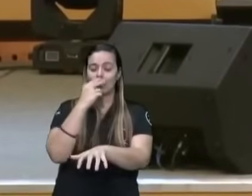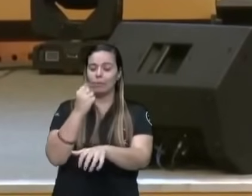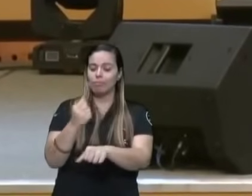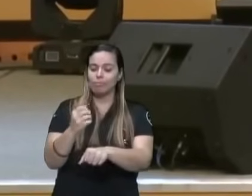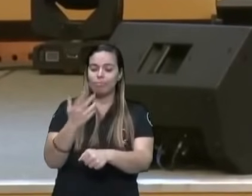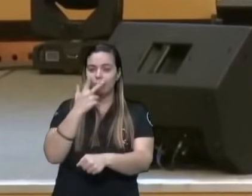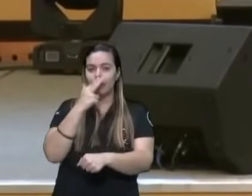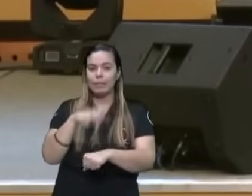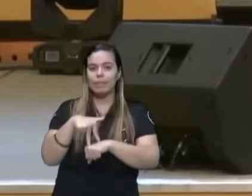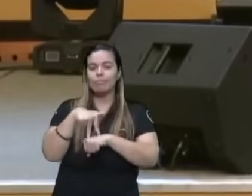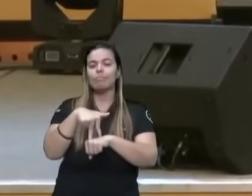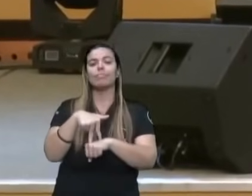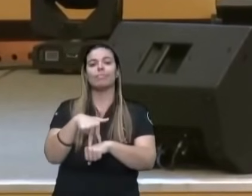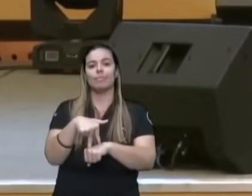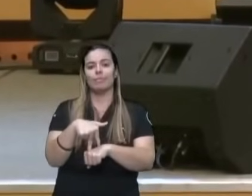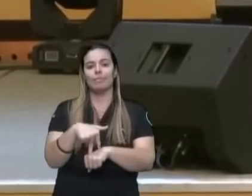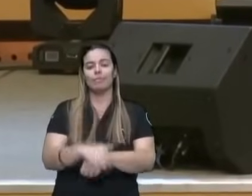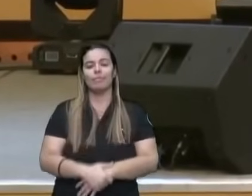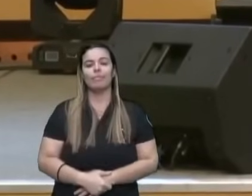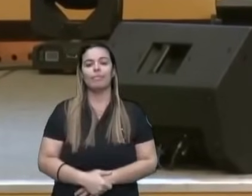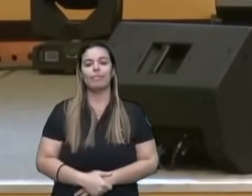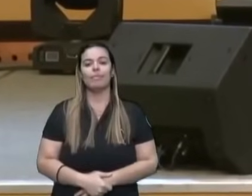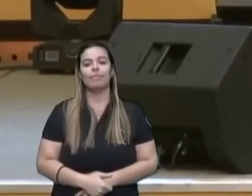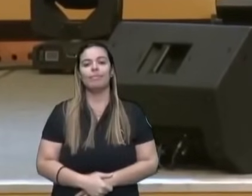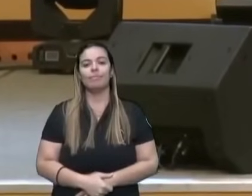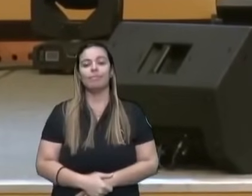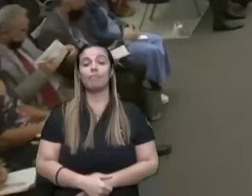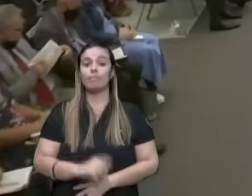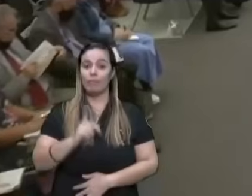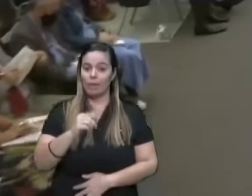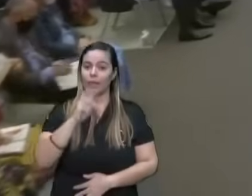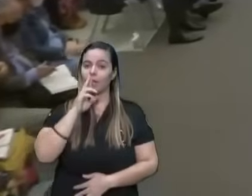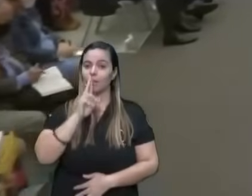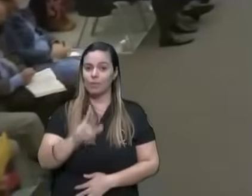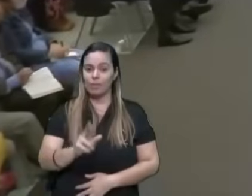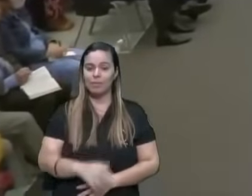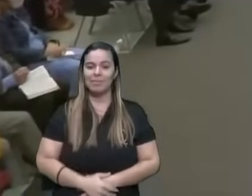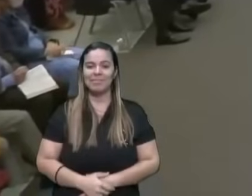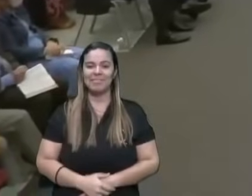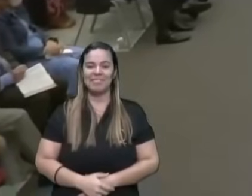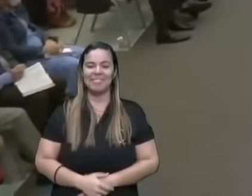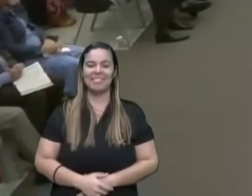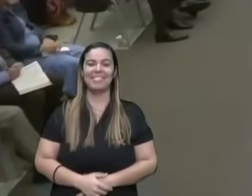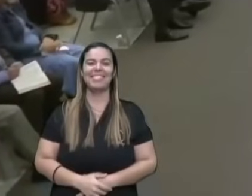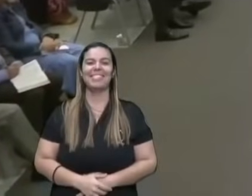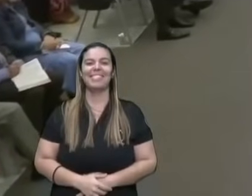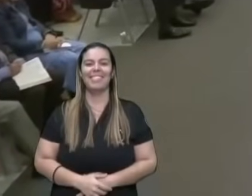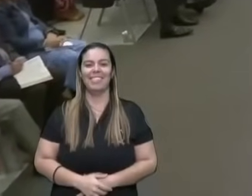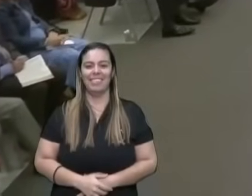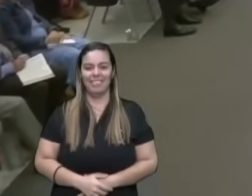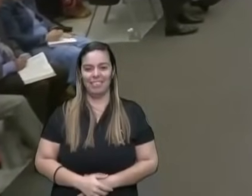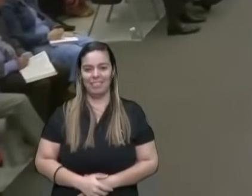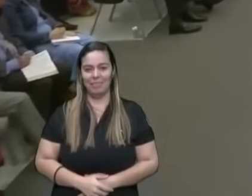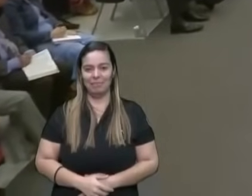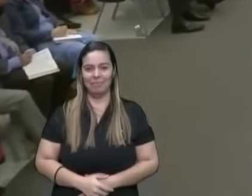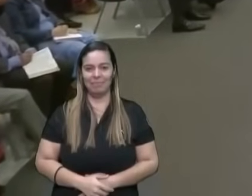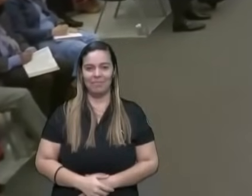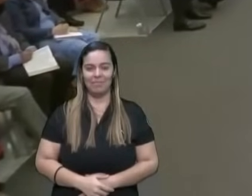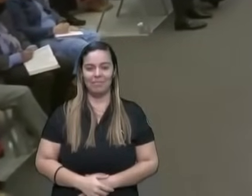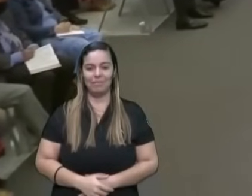sustentada. Olha aqui. Isso aqui é resultado, meu querido. Não